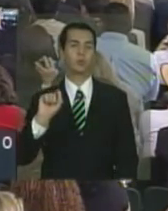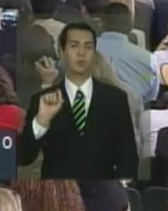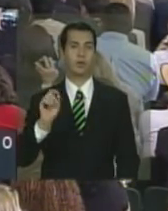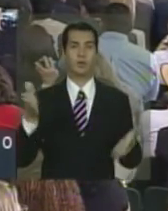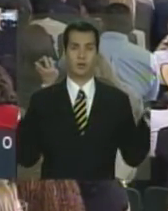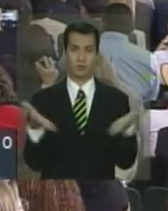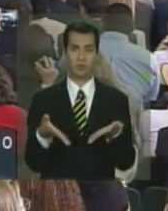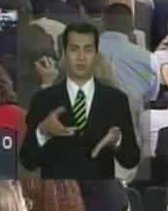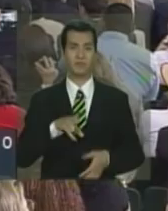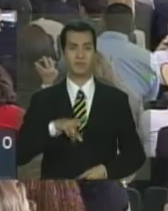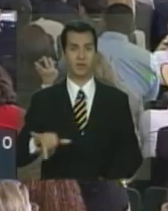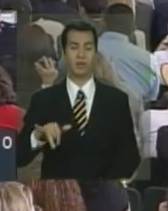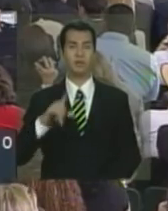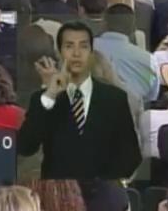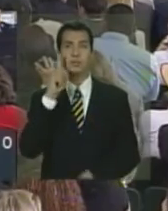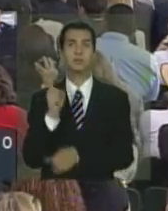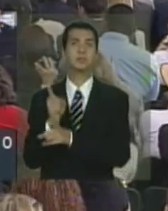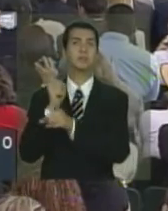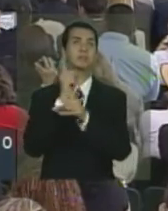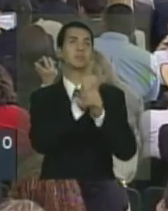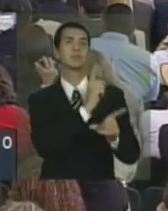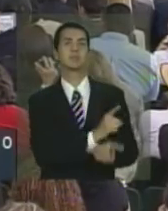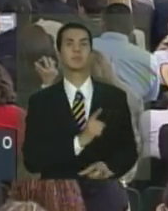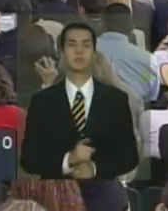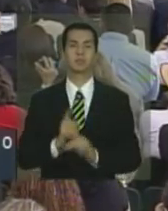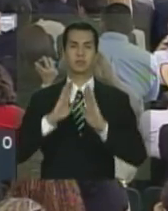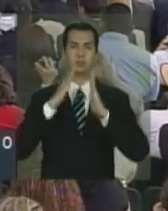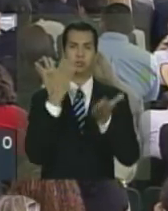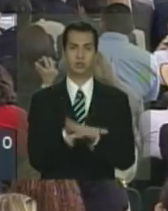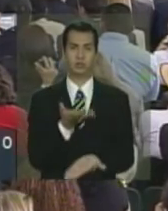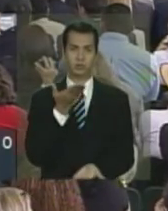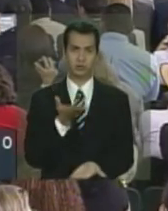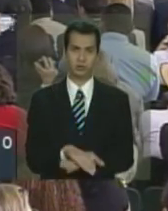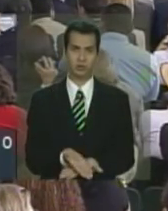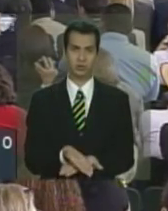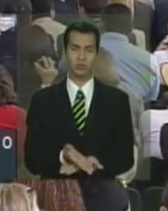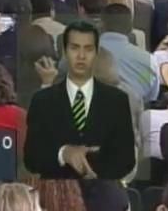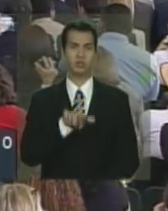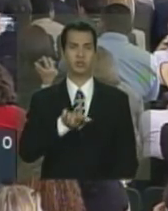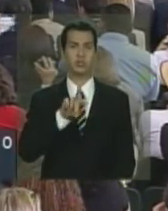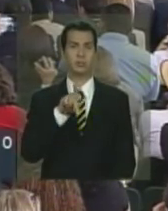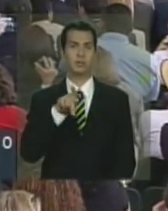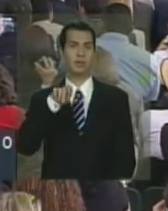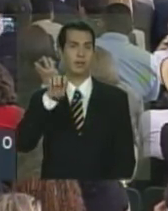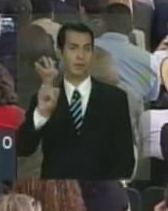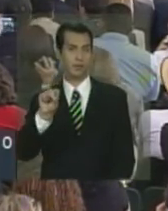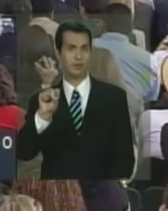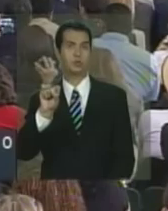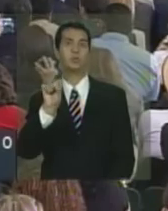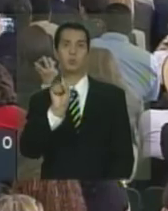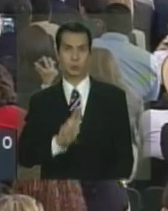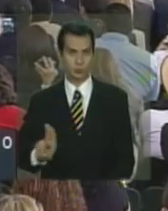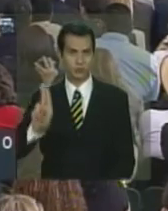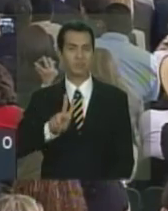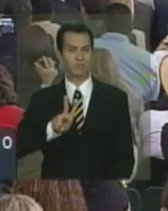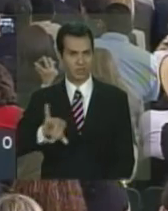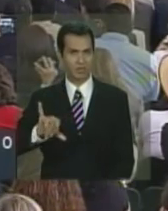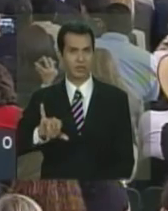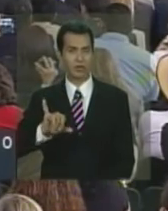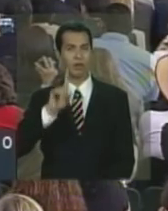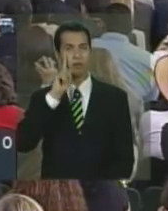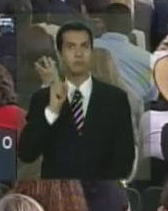fazer uma localização das escolas por GPS para que possam ser mais